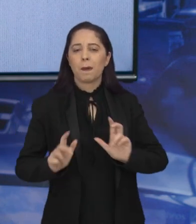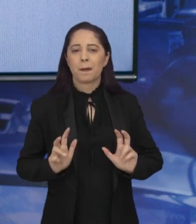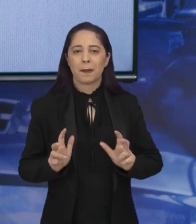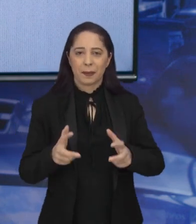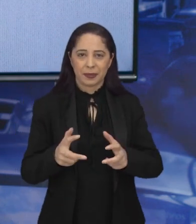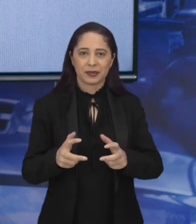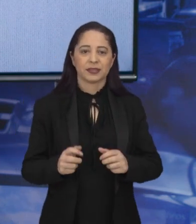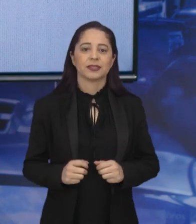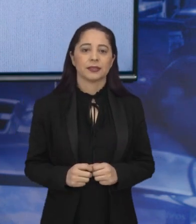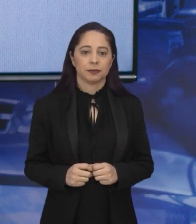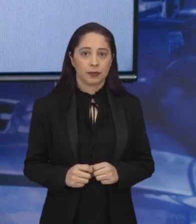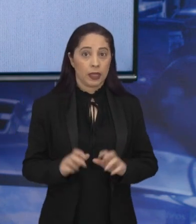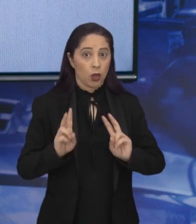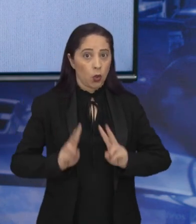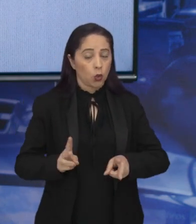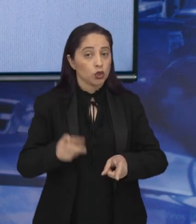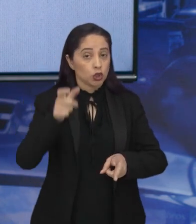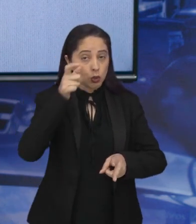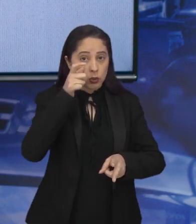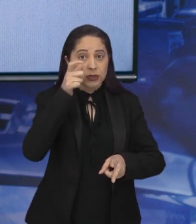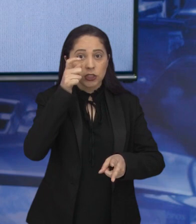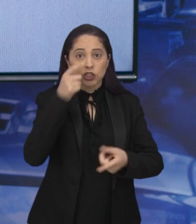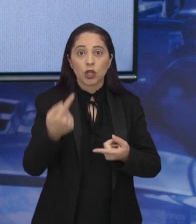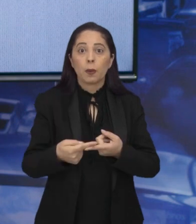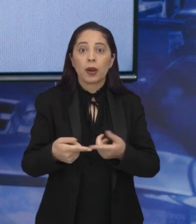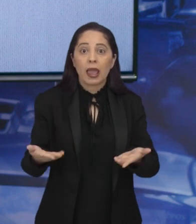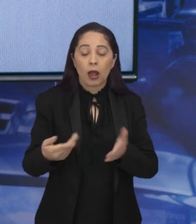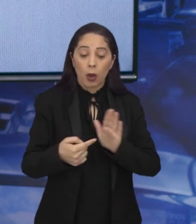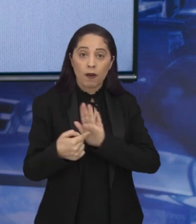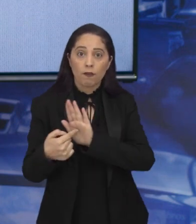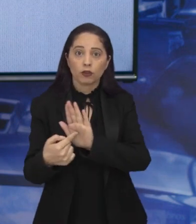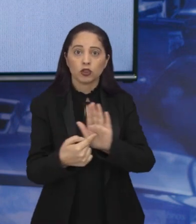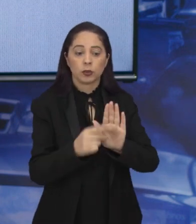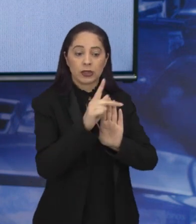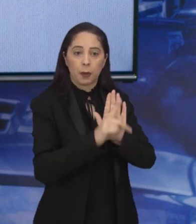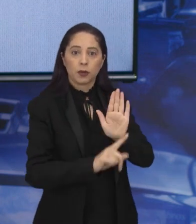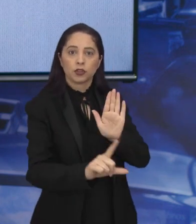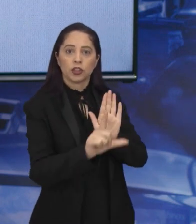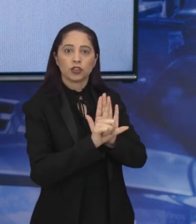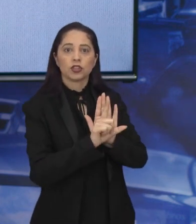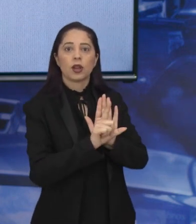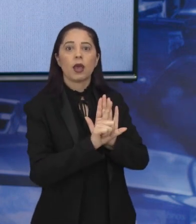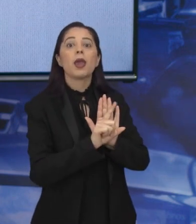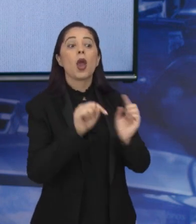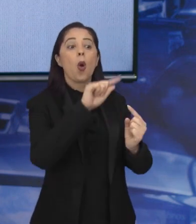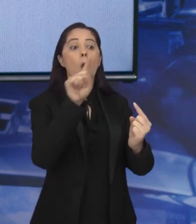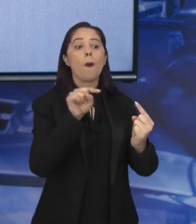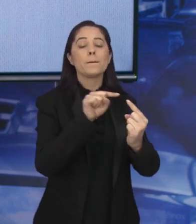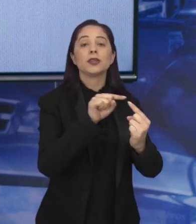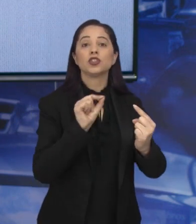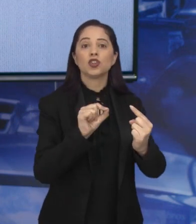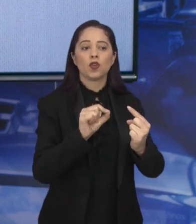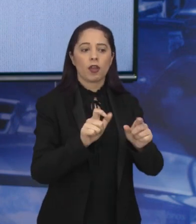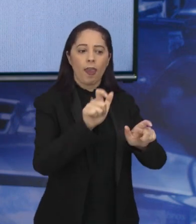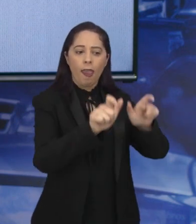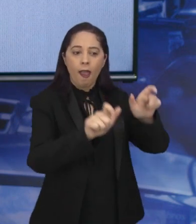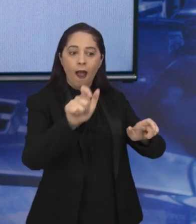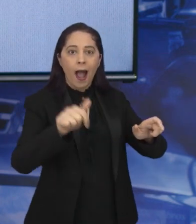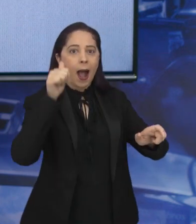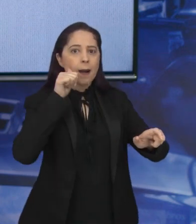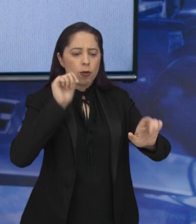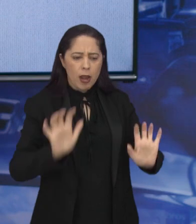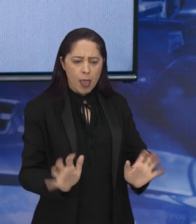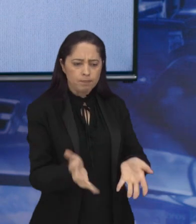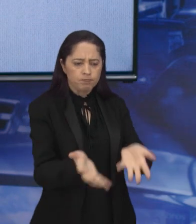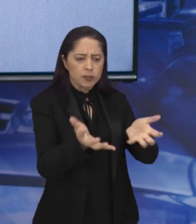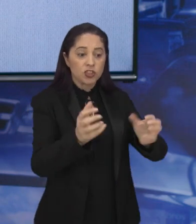do que acontece aqui na Câmara. Então fica por aí, porque hoje a gente apresenta um projeto de lei para incentivar o